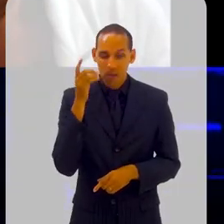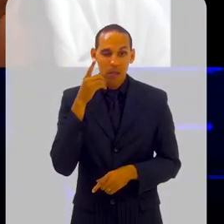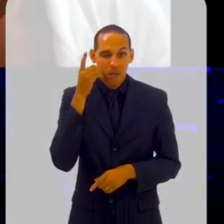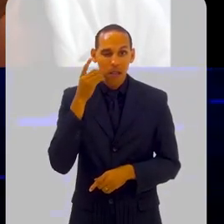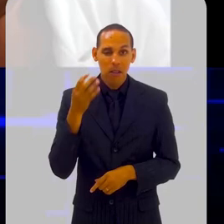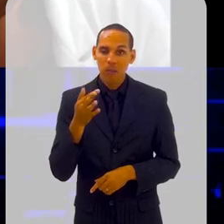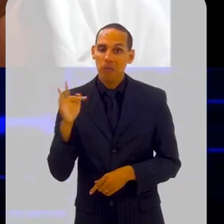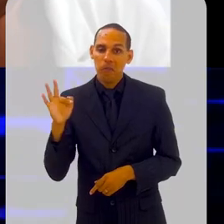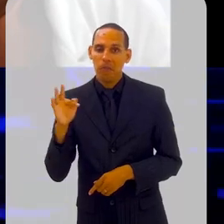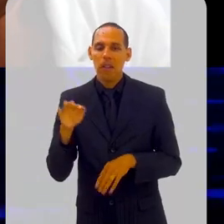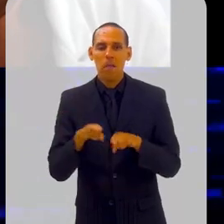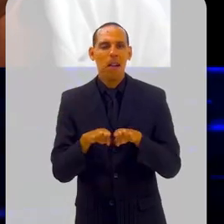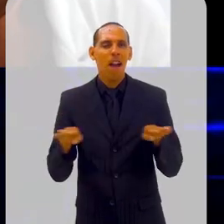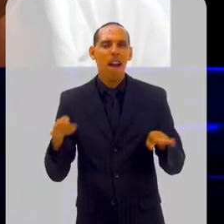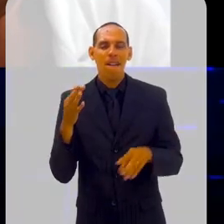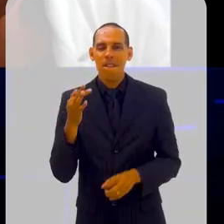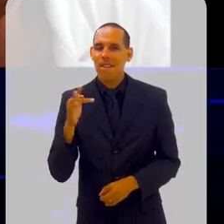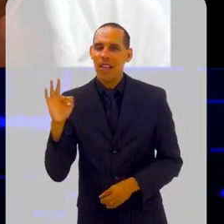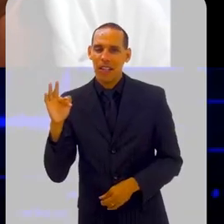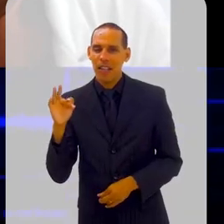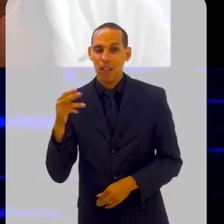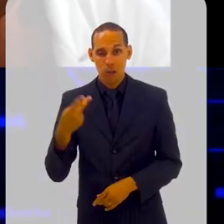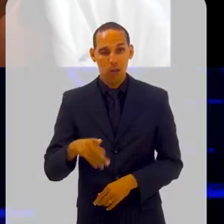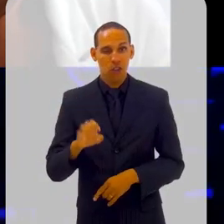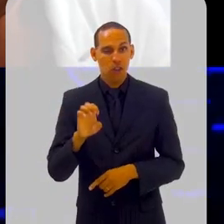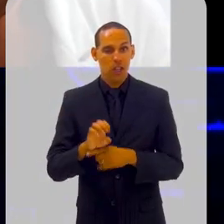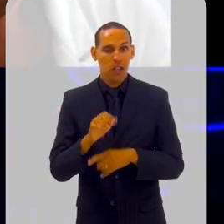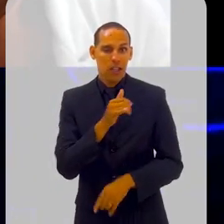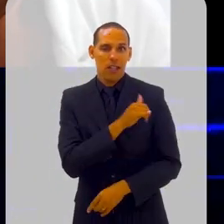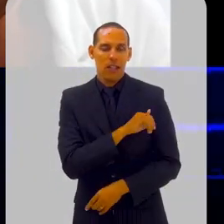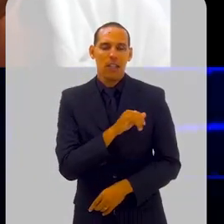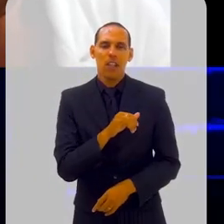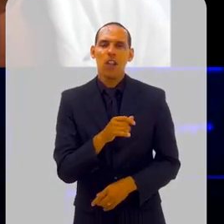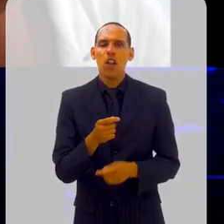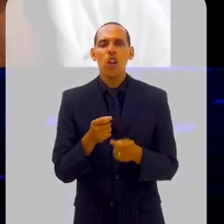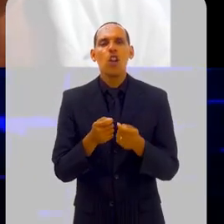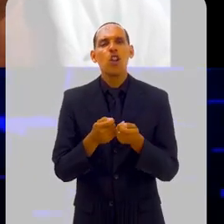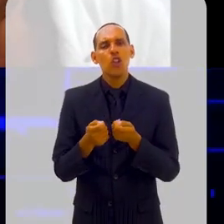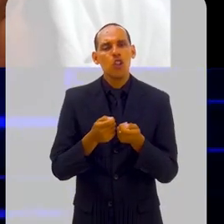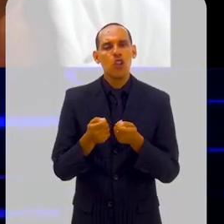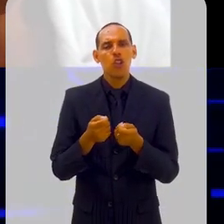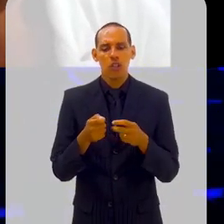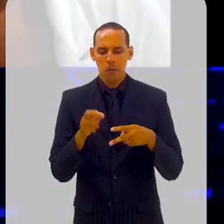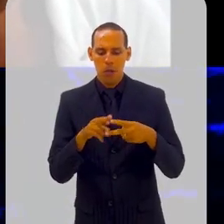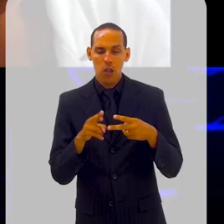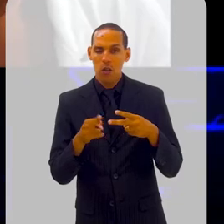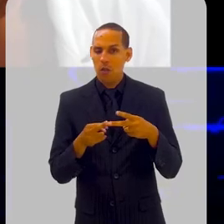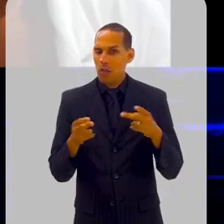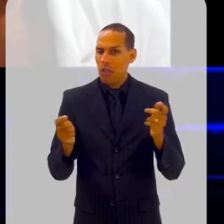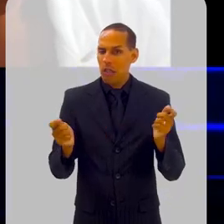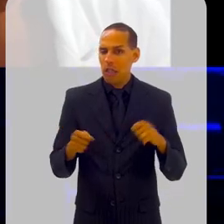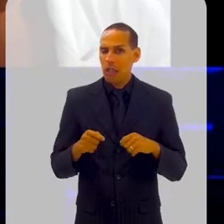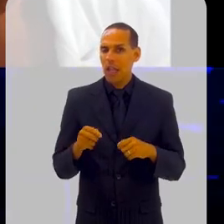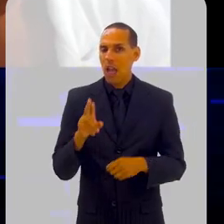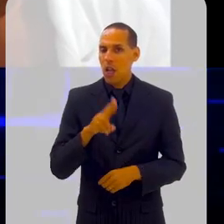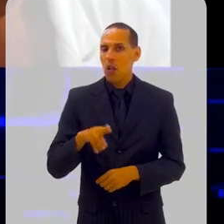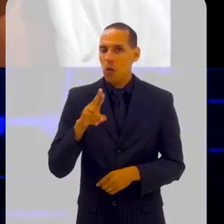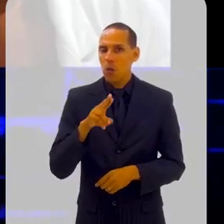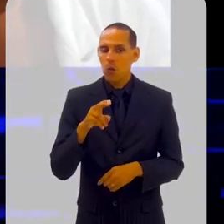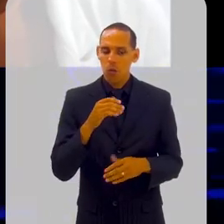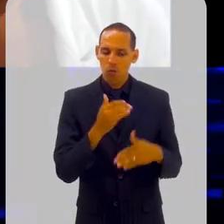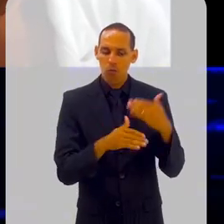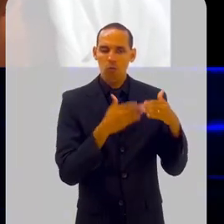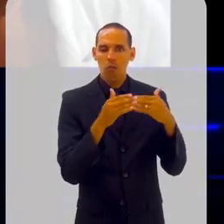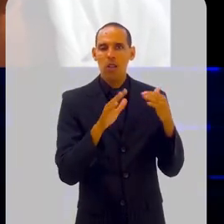exemplo os deputados federais a bancada Federal do Estado do Rio de Janeiro tem um papel também de direcionar recursos que podem ser utilizados e aplicados